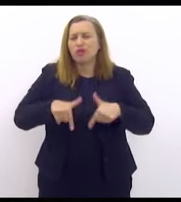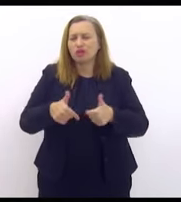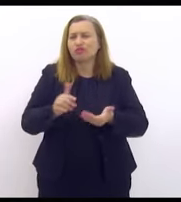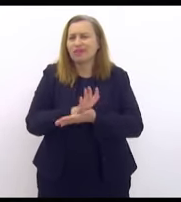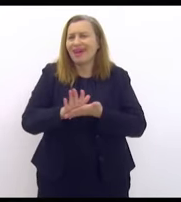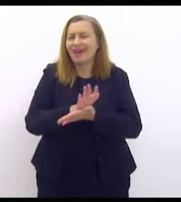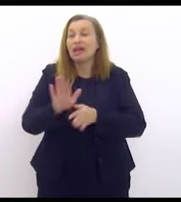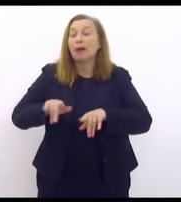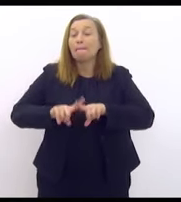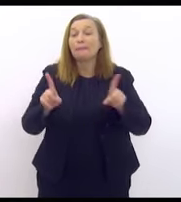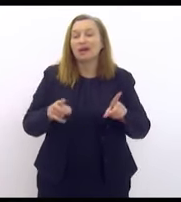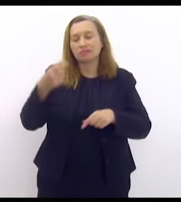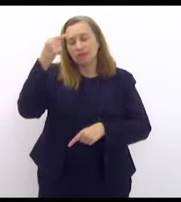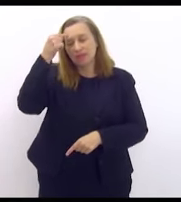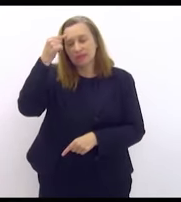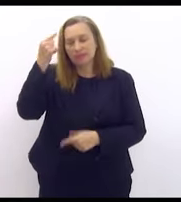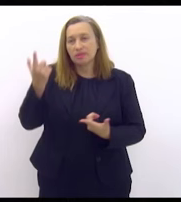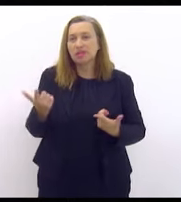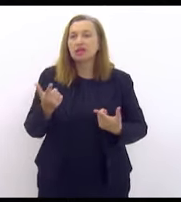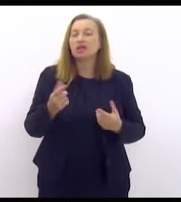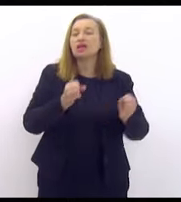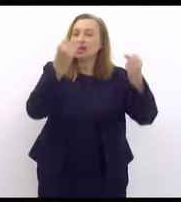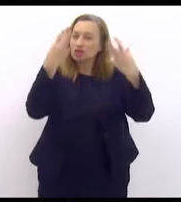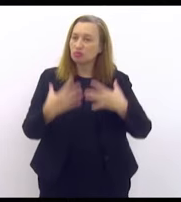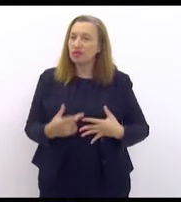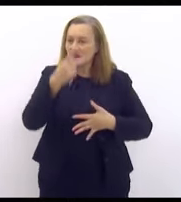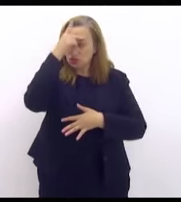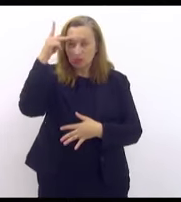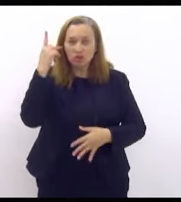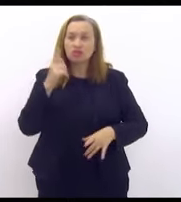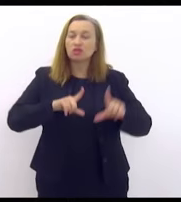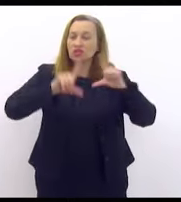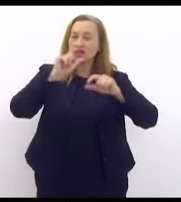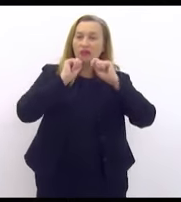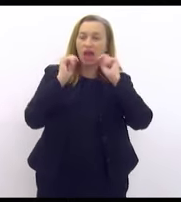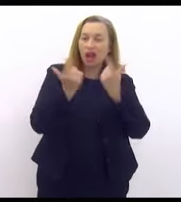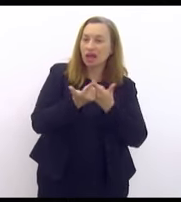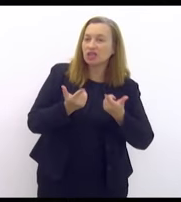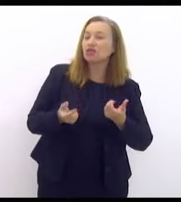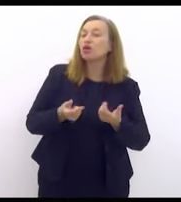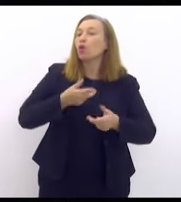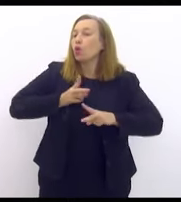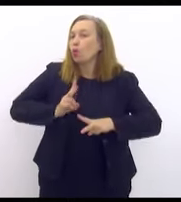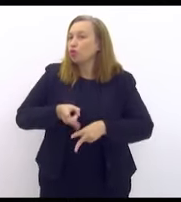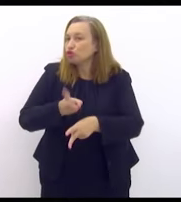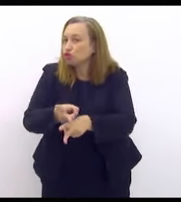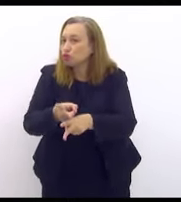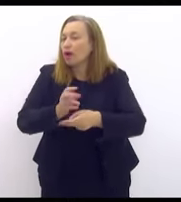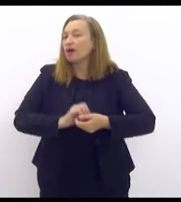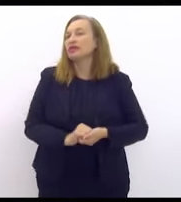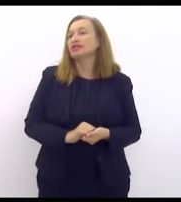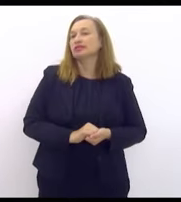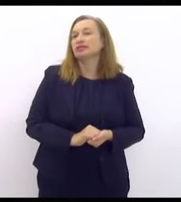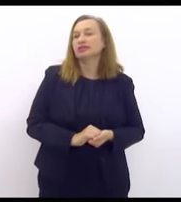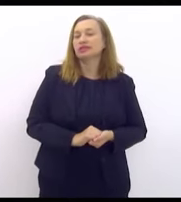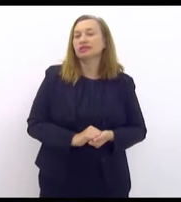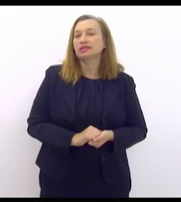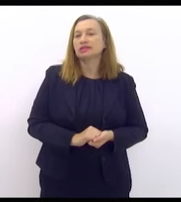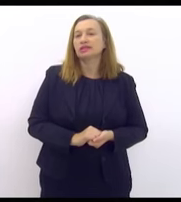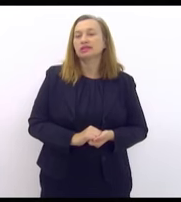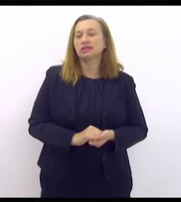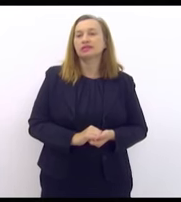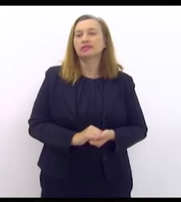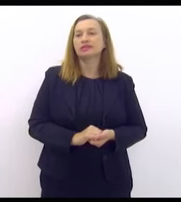raciocínio, para explicar às pessoas que estão nos assistindo, eu vou continuar aqui na minha trajetória